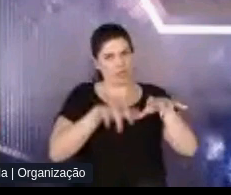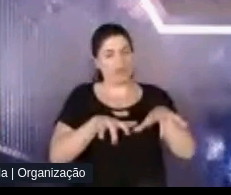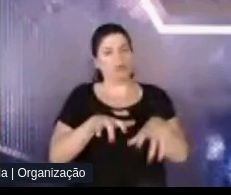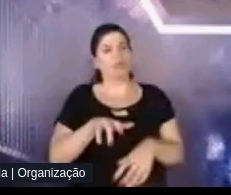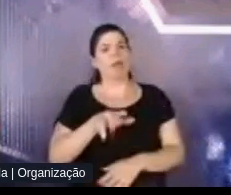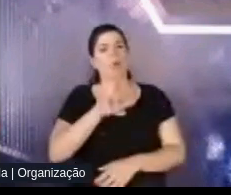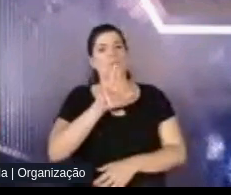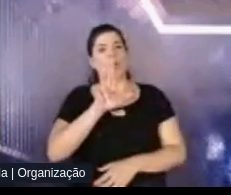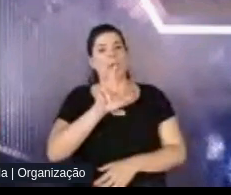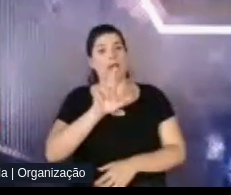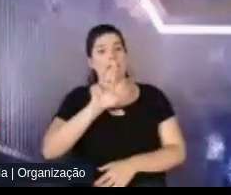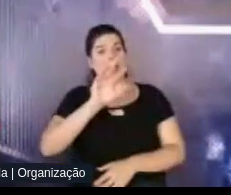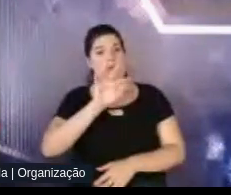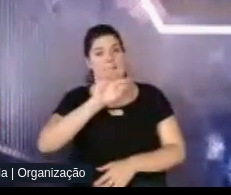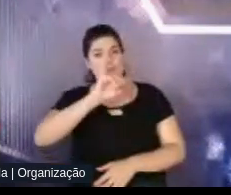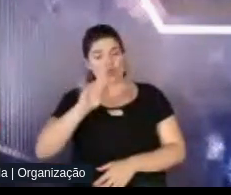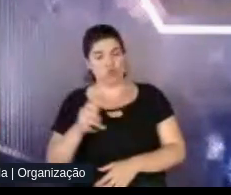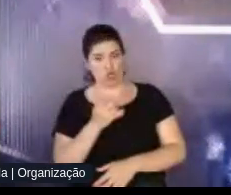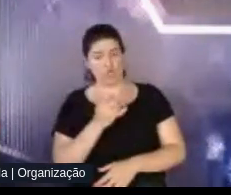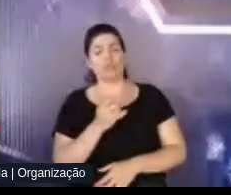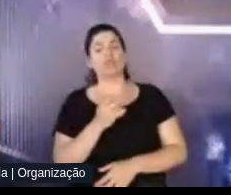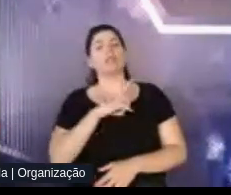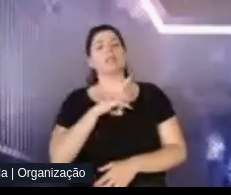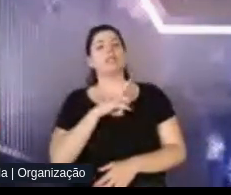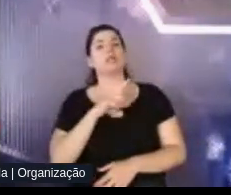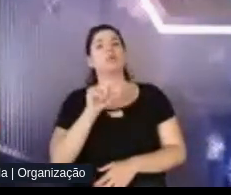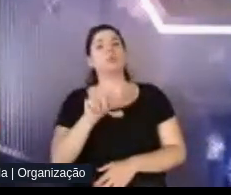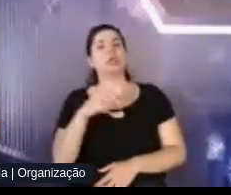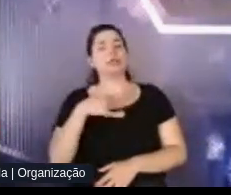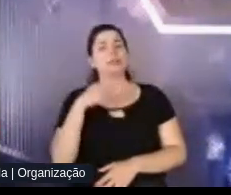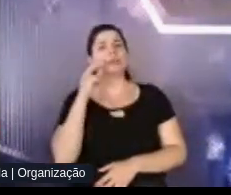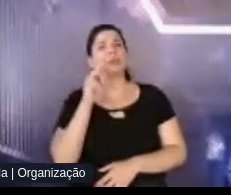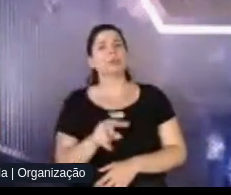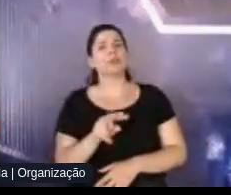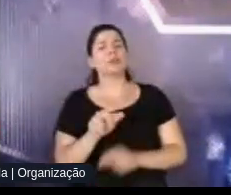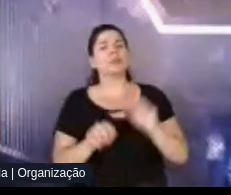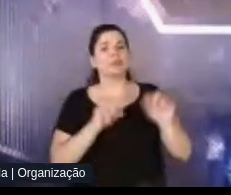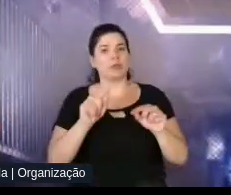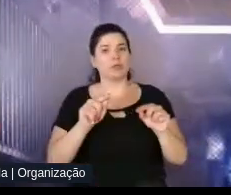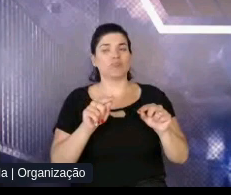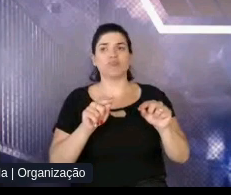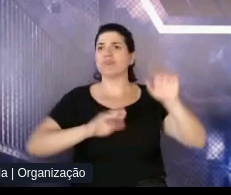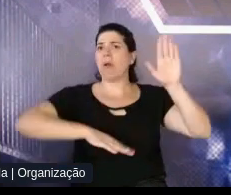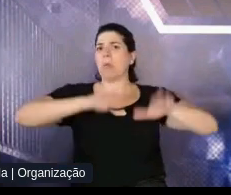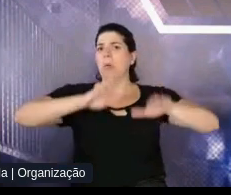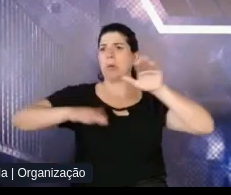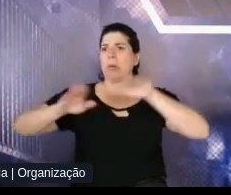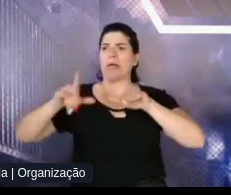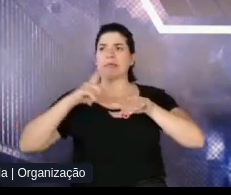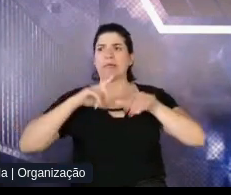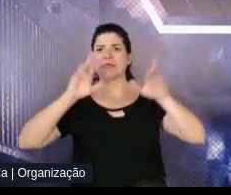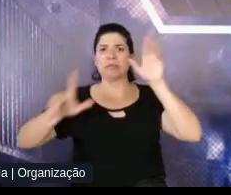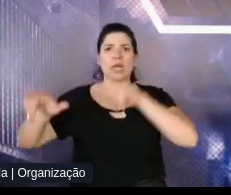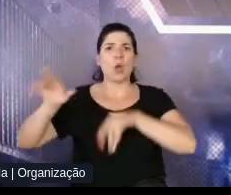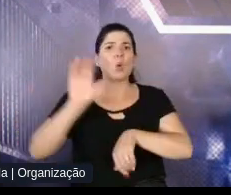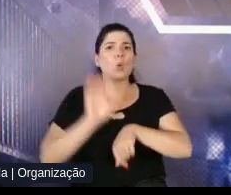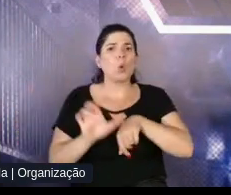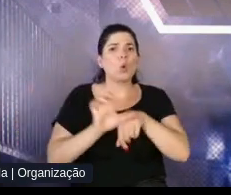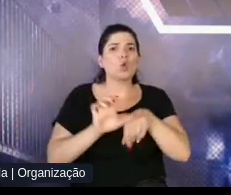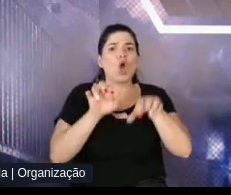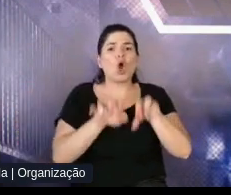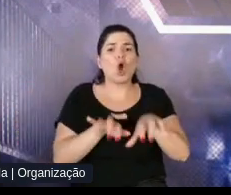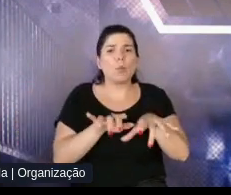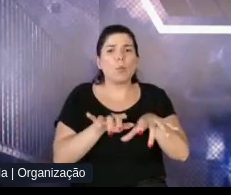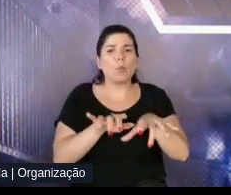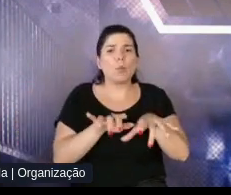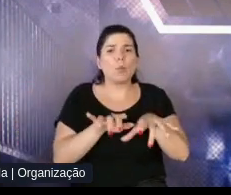eu vivo realmente no meu dia a dia o quanto é discrepante as mulheres em cursos de computação. Então,